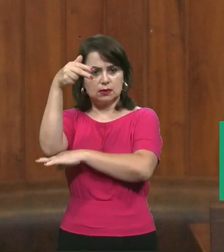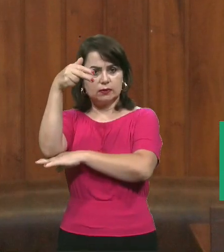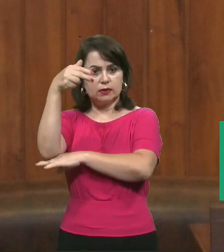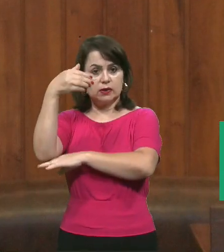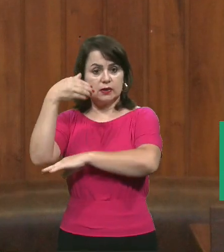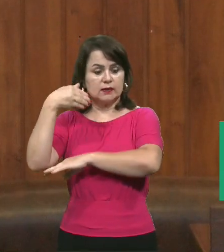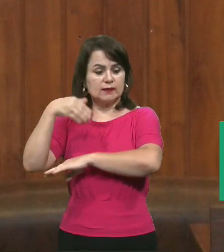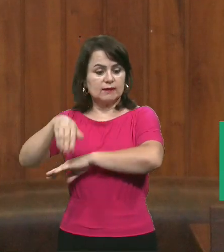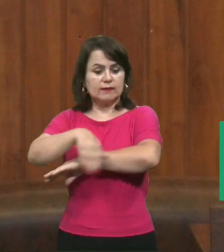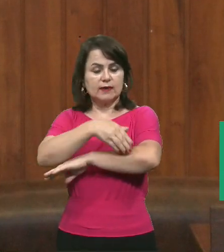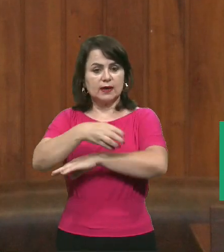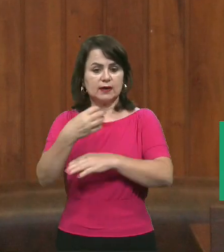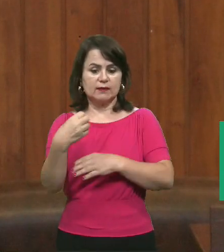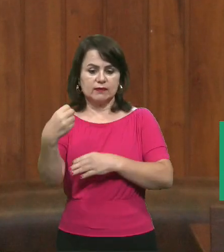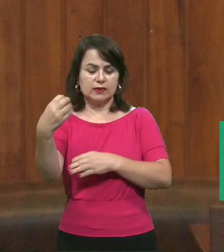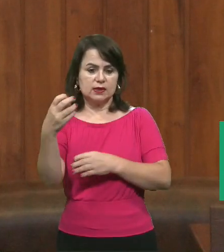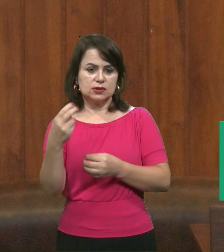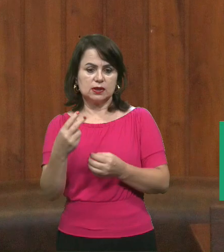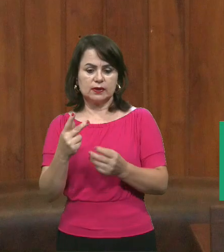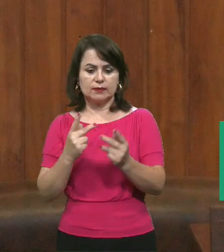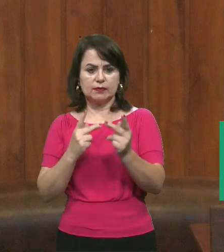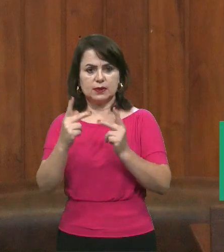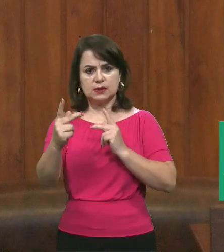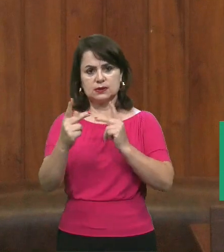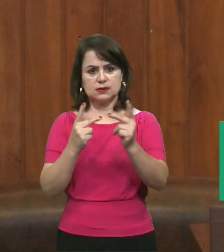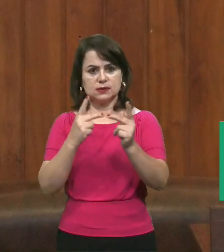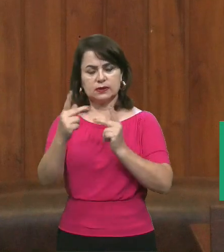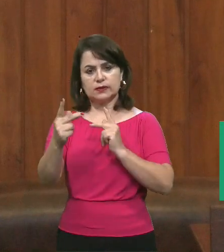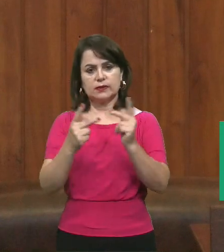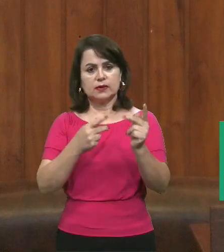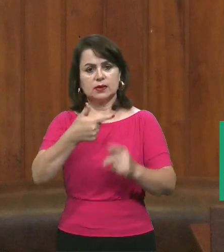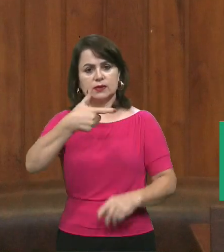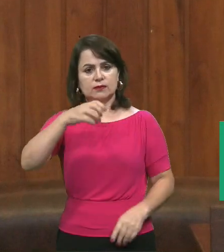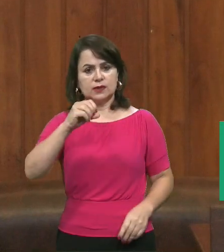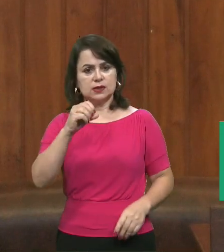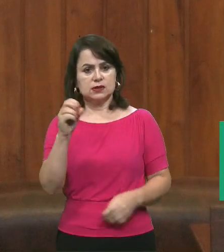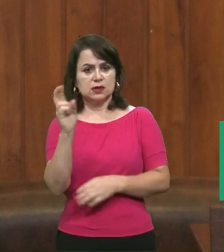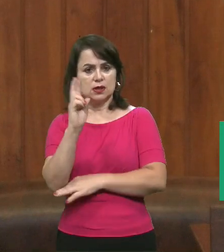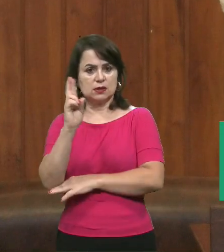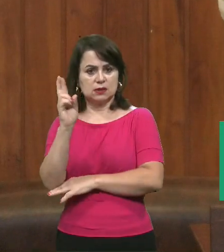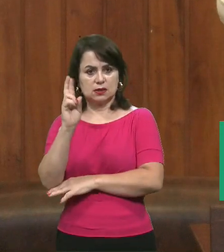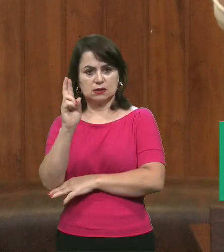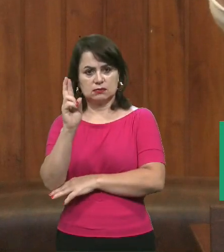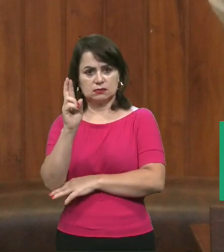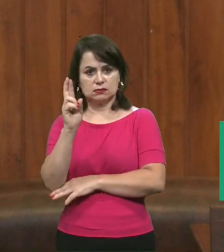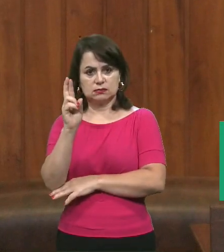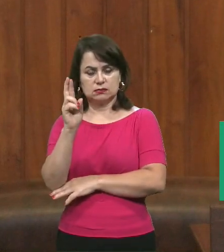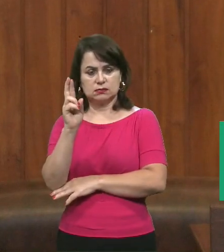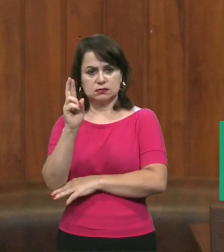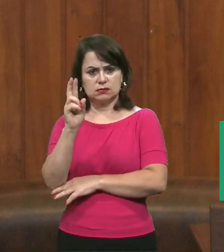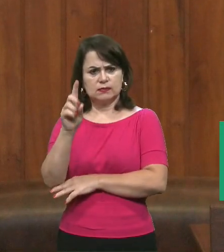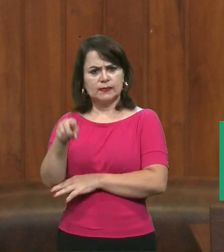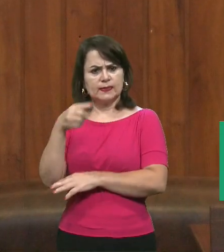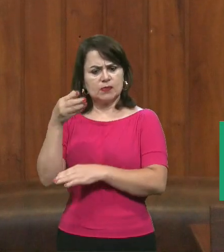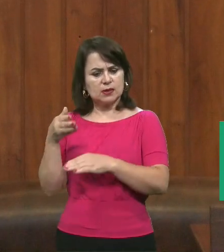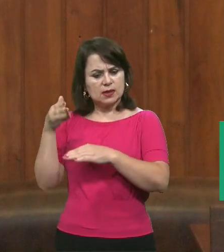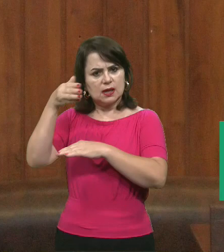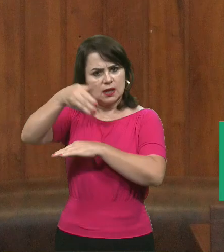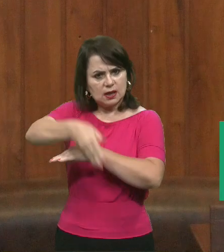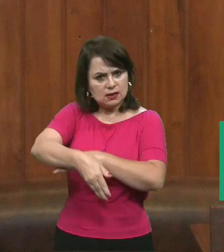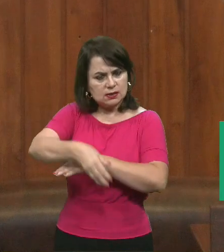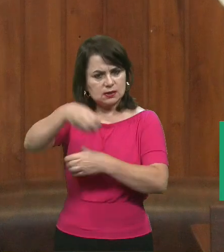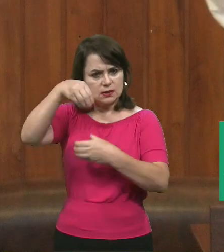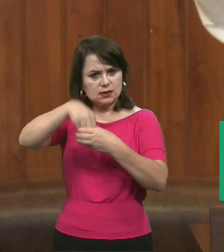agora 20 radares de Bauru a Flórida Paulista, 20. Aí você entra aqui, tem